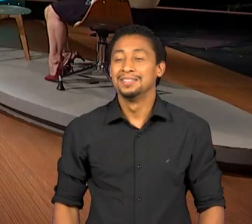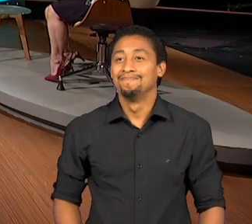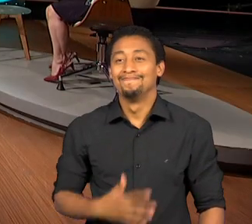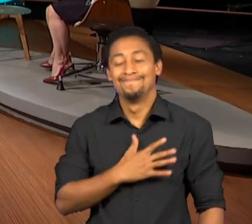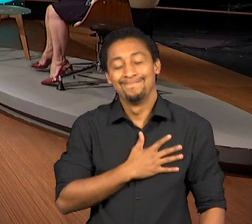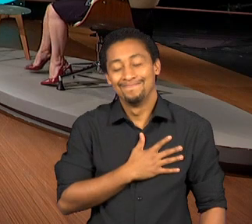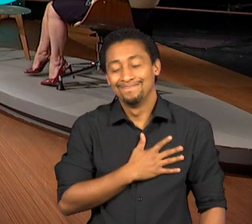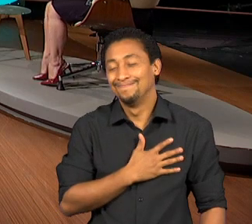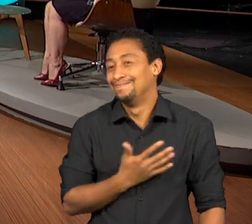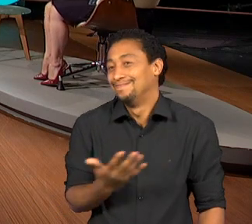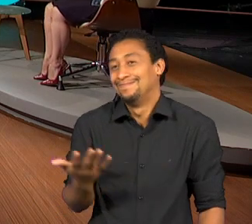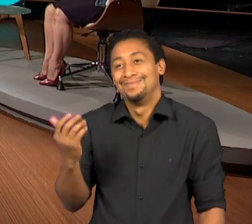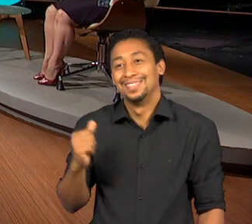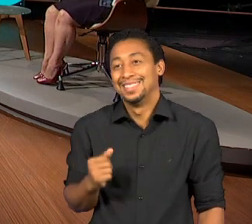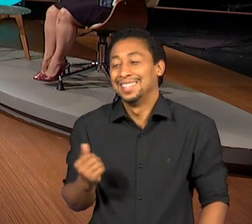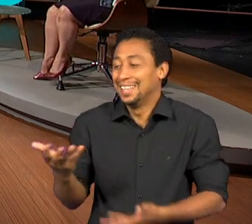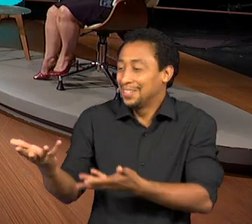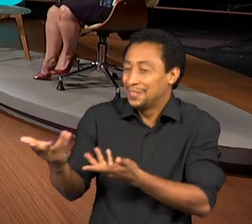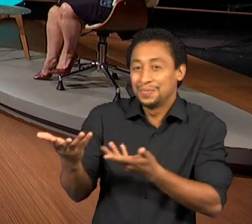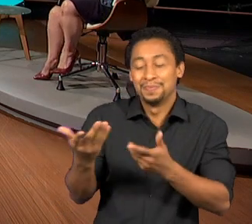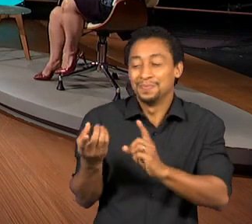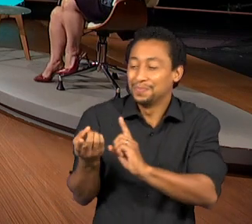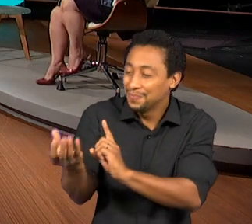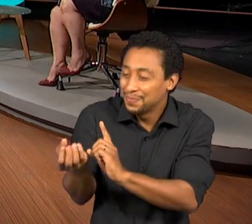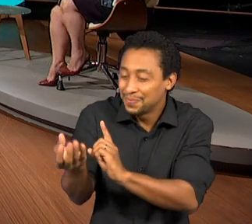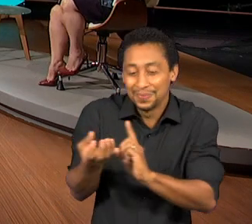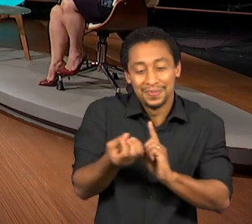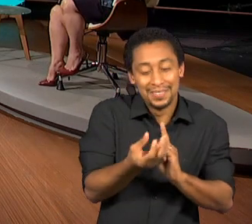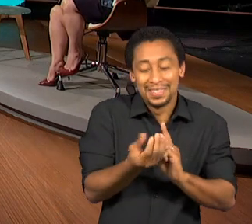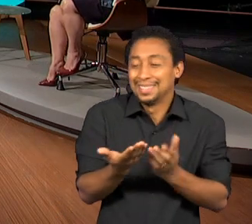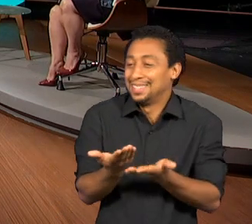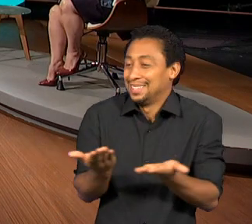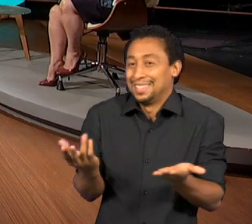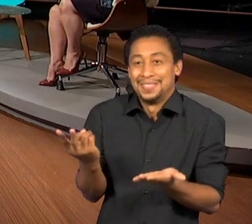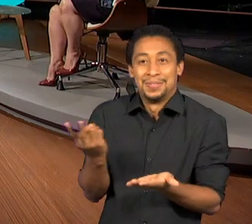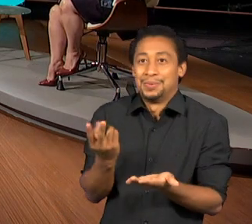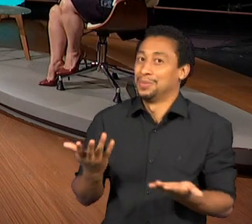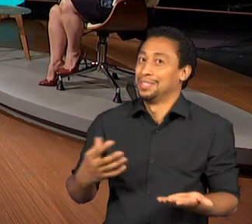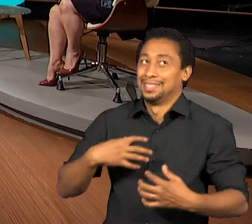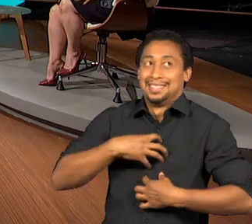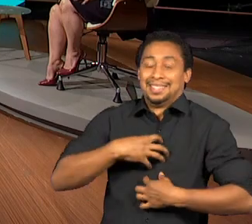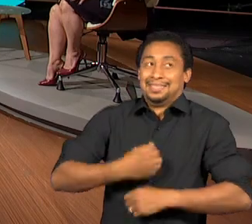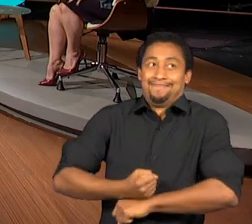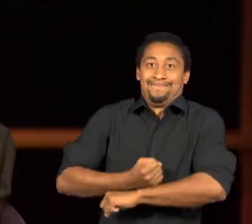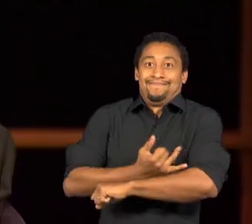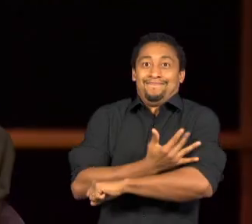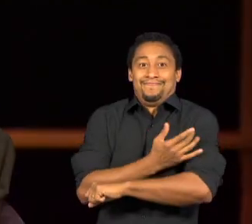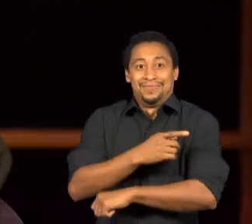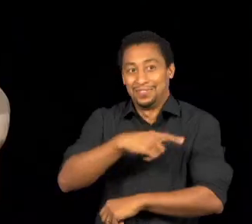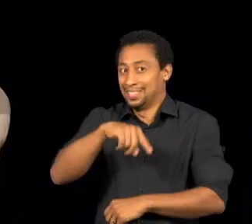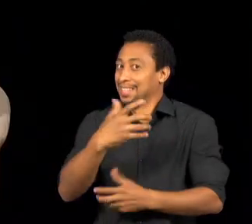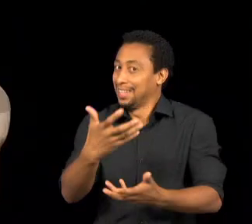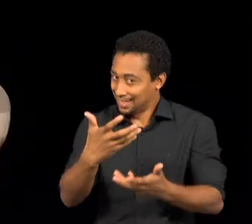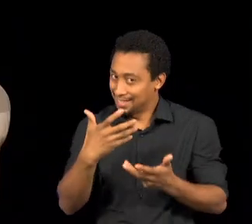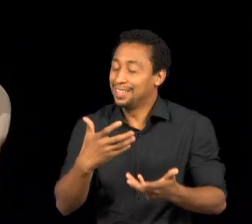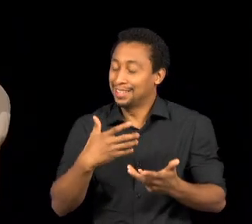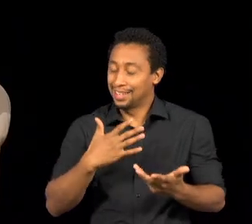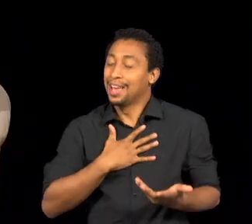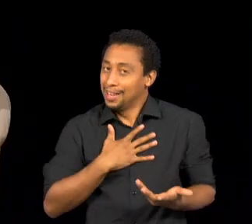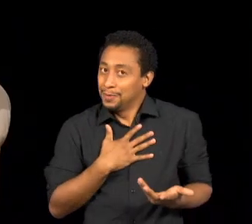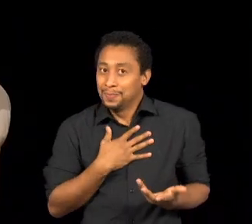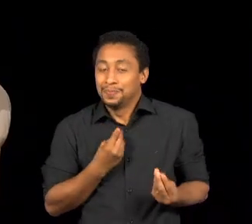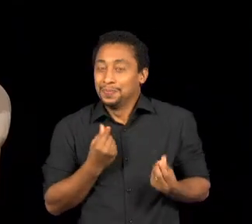Gente, Taumaturgo e Jair Correia. Não, vocês querem me matar, né? A